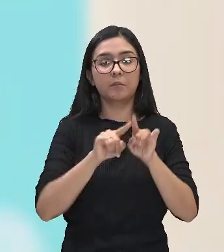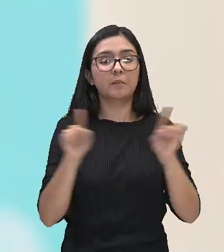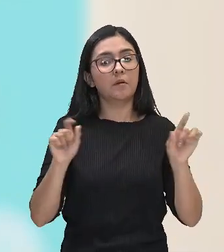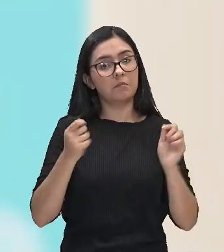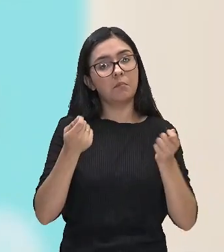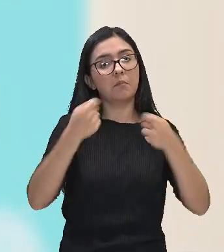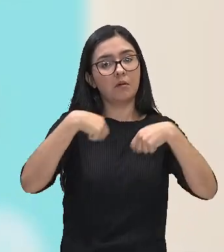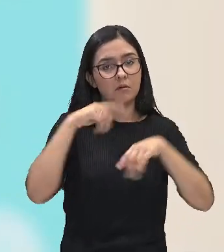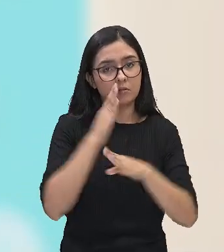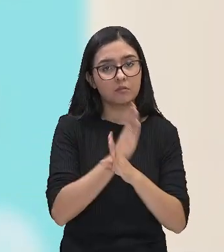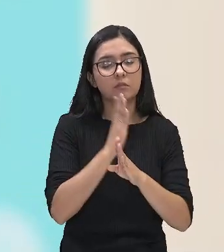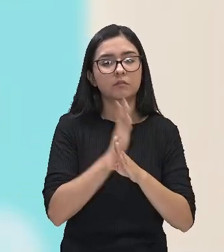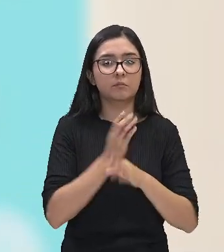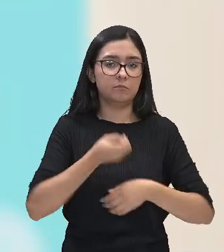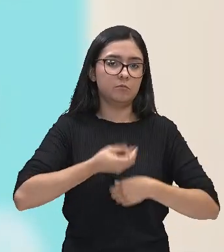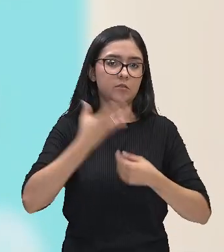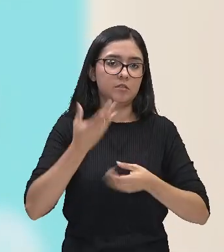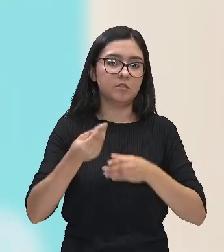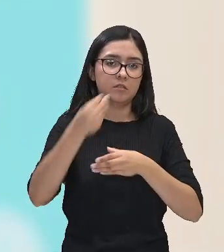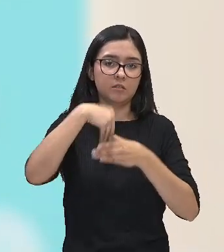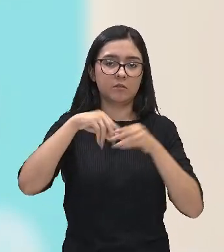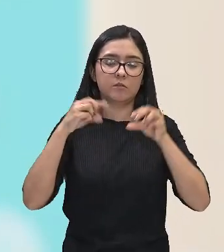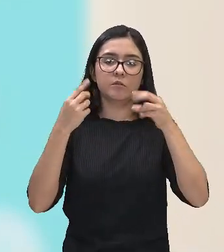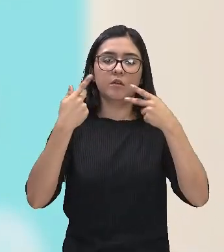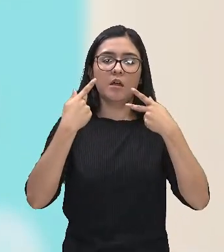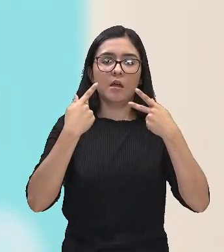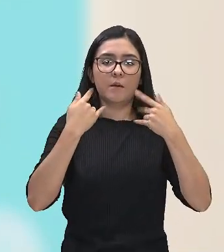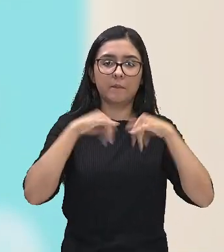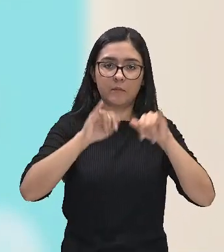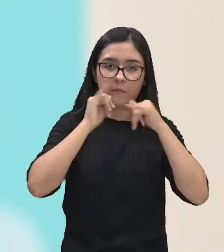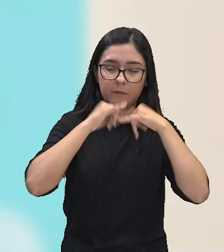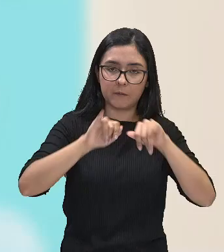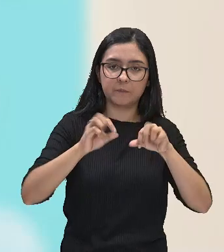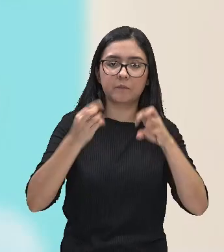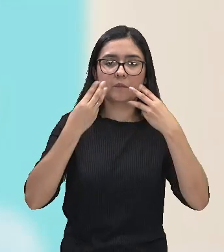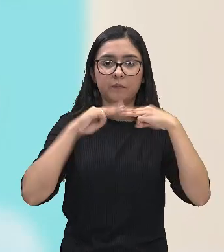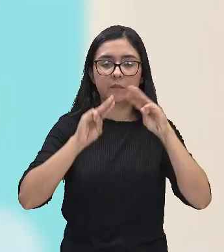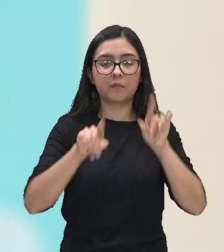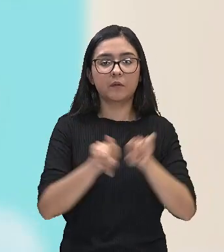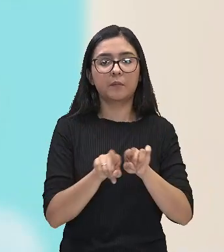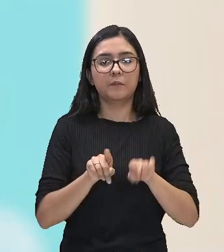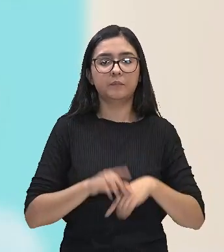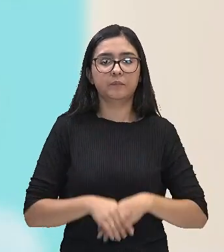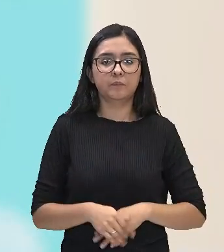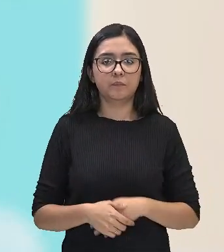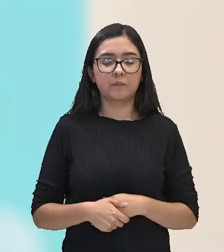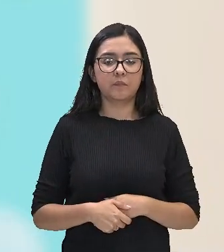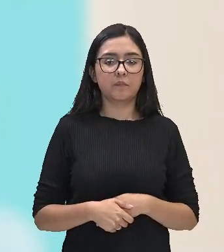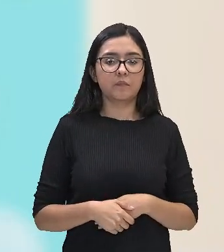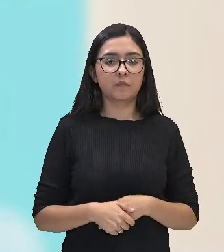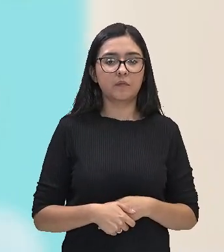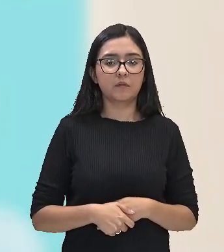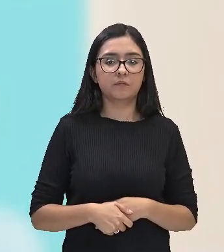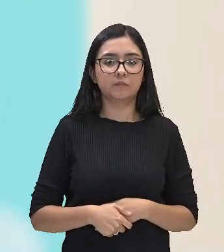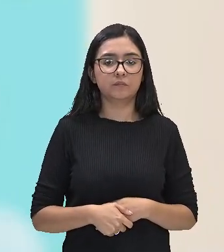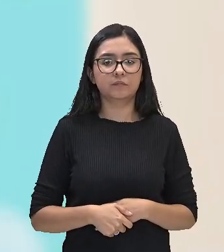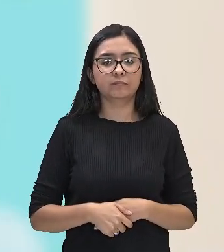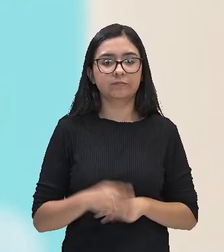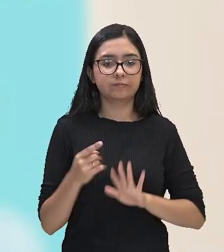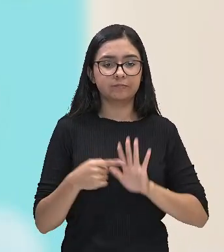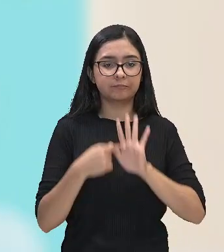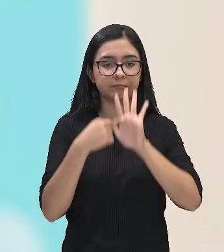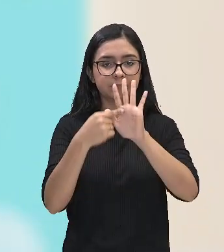pode encontrar a função poética também, né, chamando a atenção lá nas propagandas. Aí nós temos um